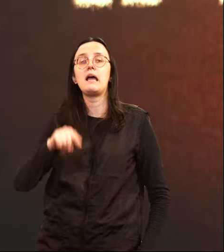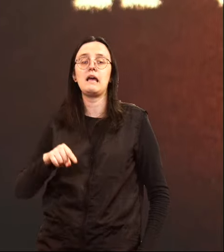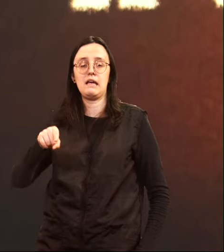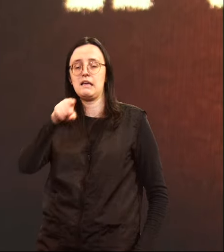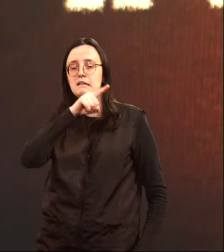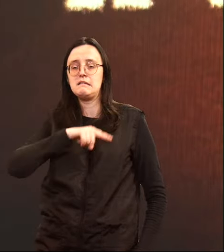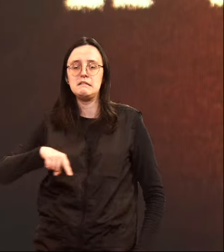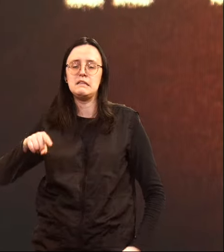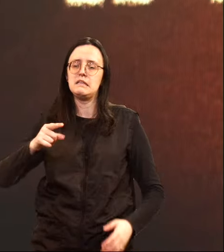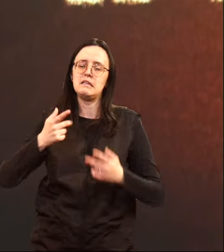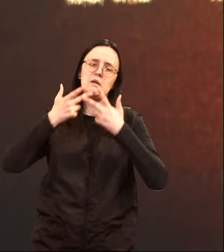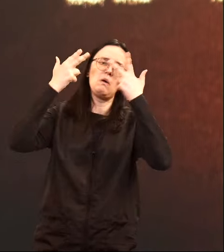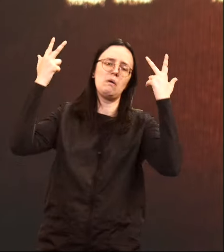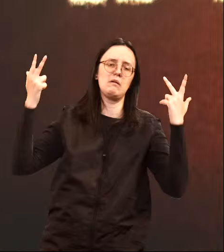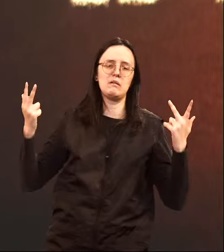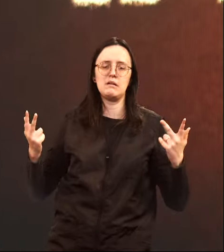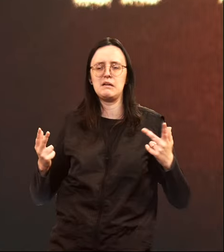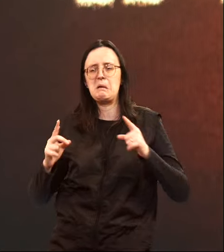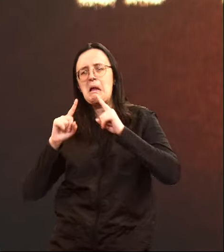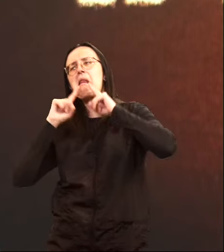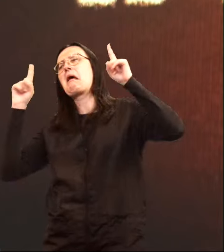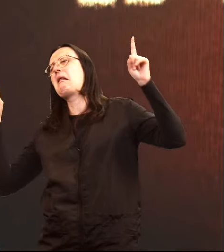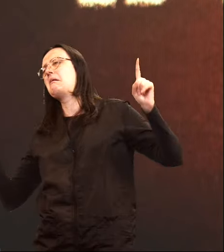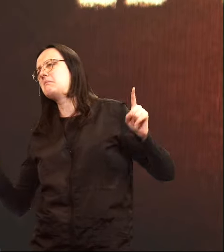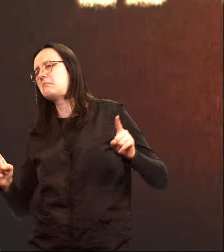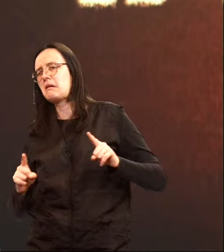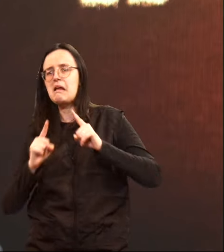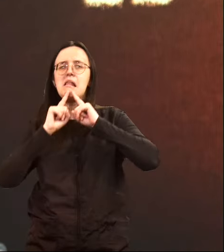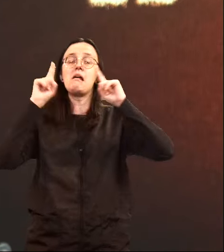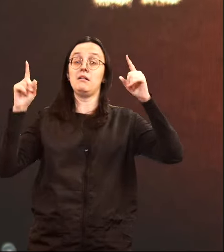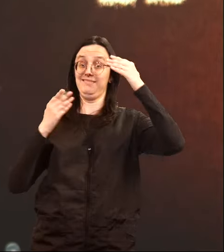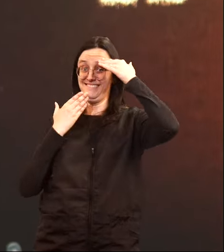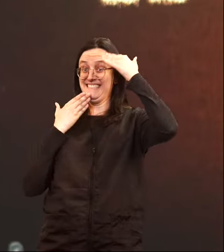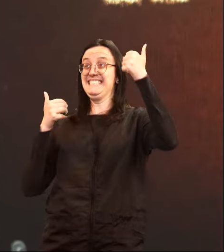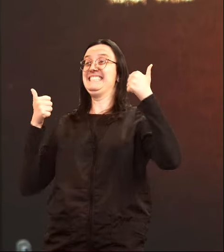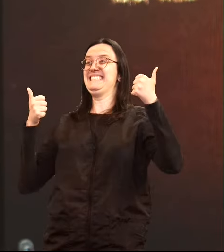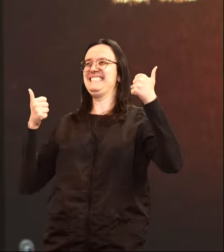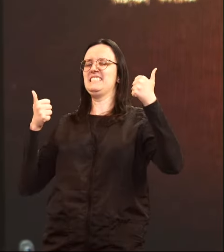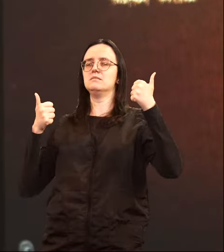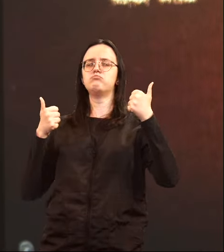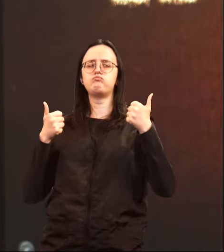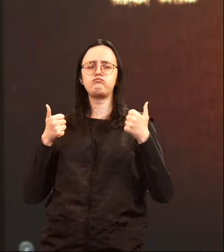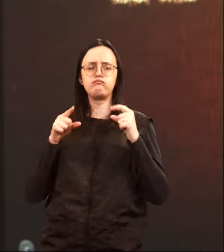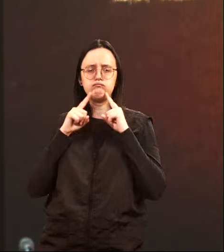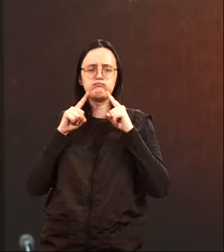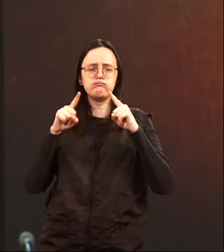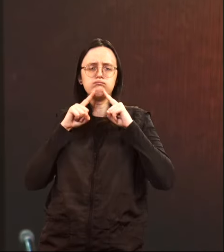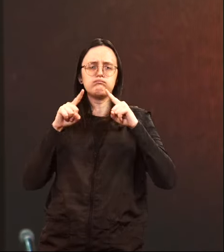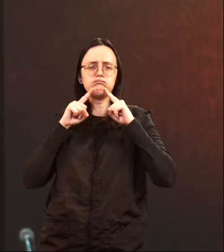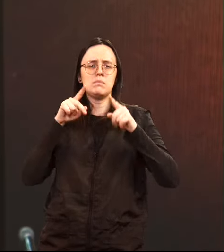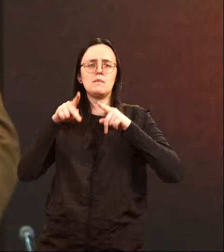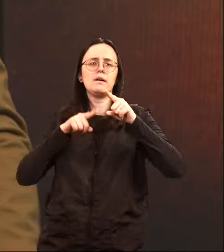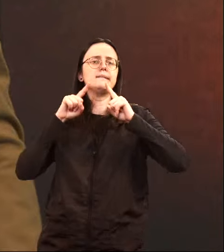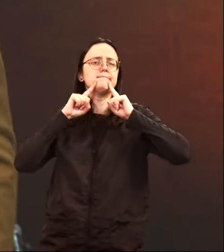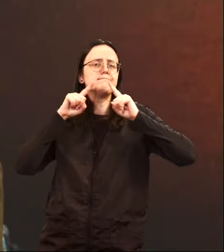viver o novo, é que eles trocaram a gratidão pela